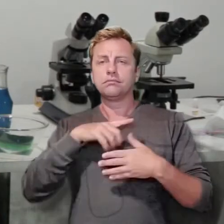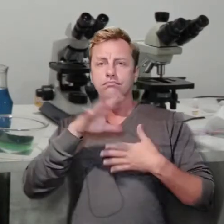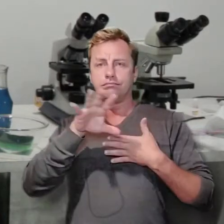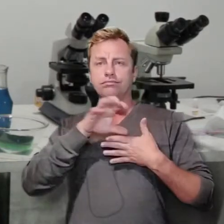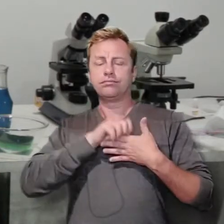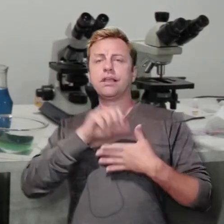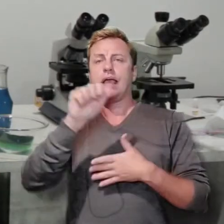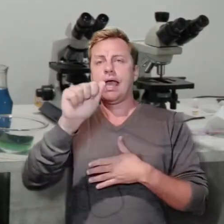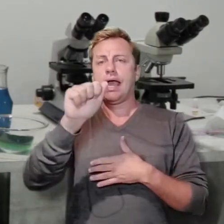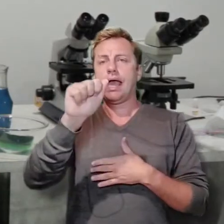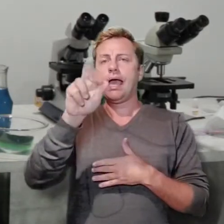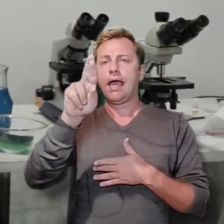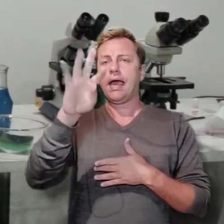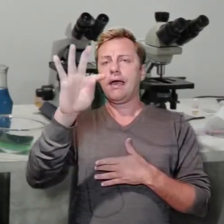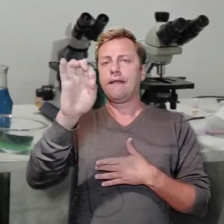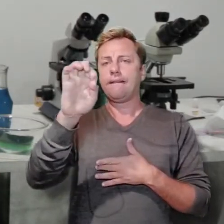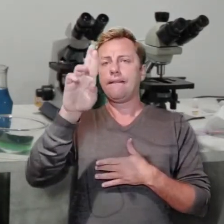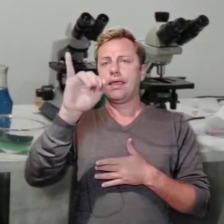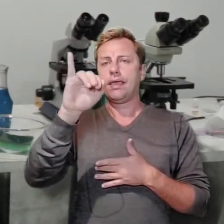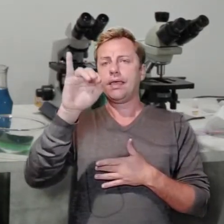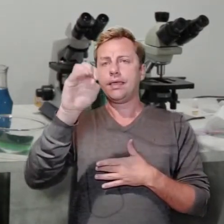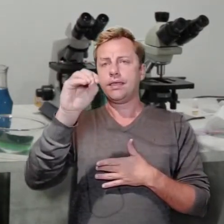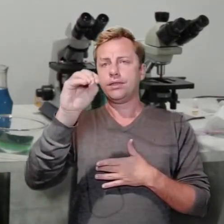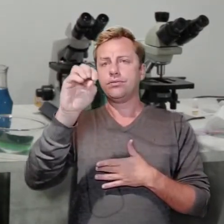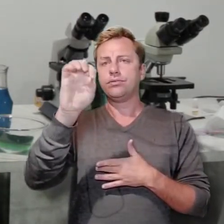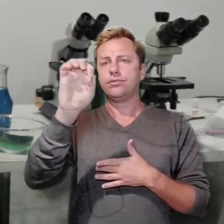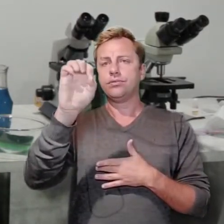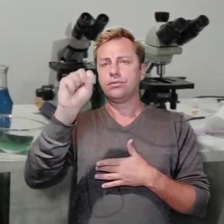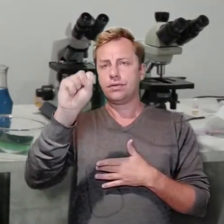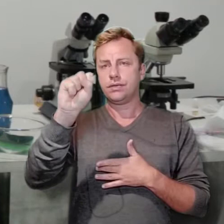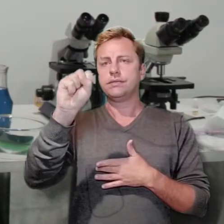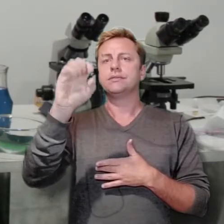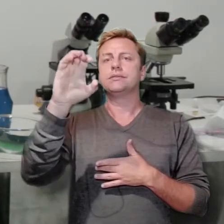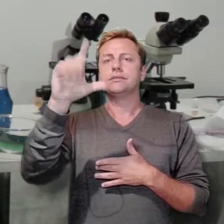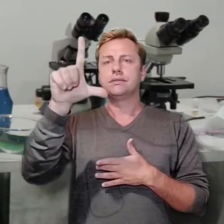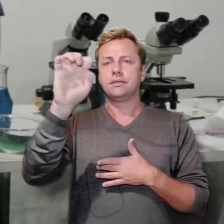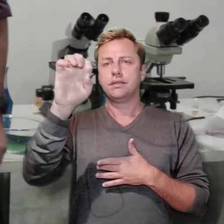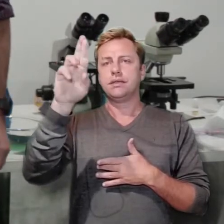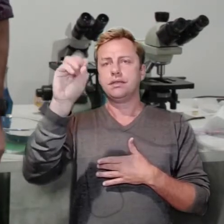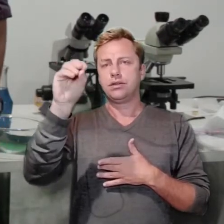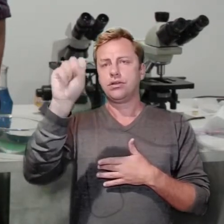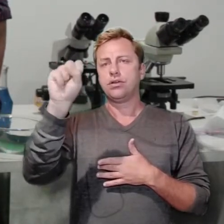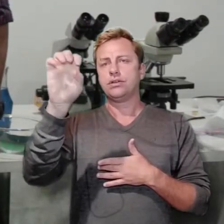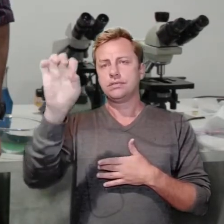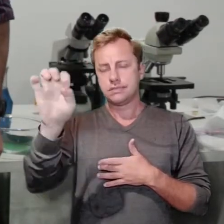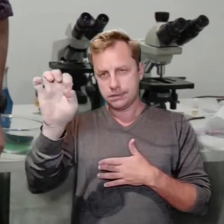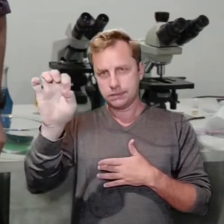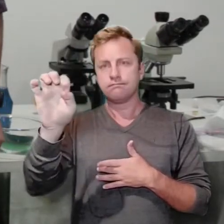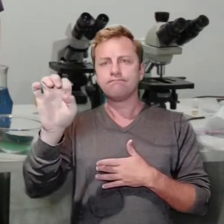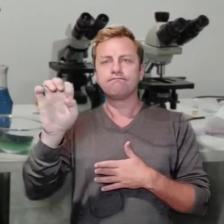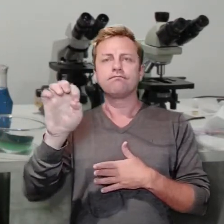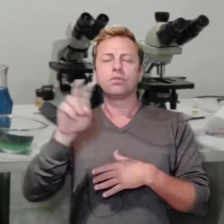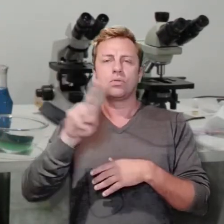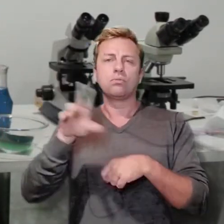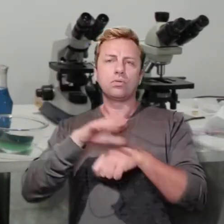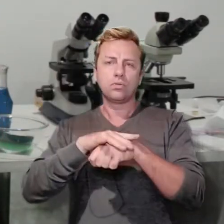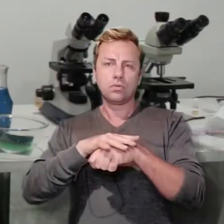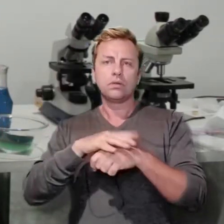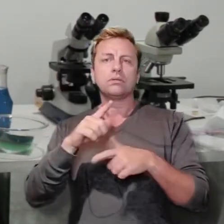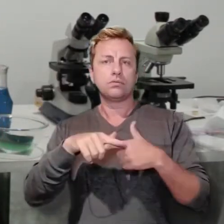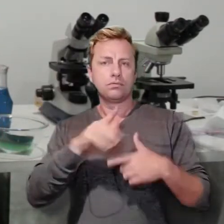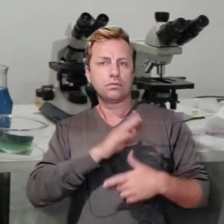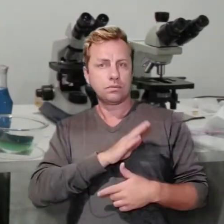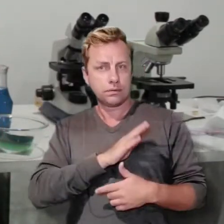chama de arteriosclerose, que gera hipertensão ou o aumento da pressão arterial. Então vamos olhar o coração como